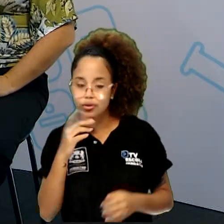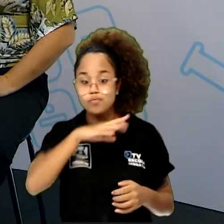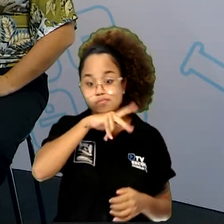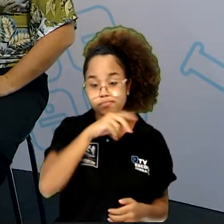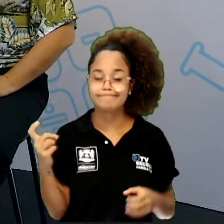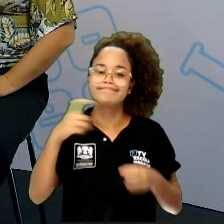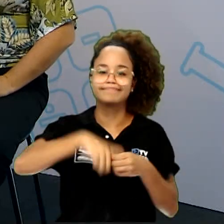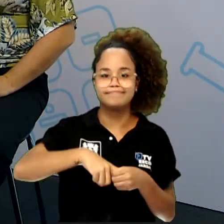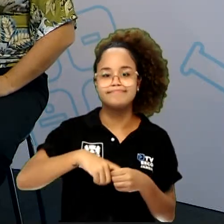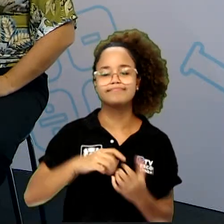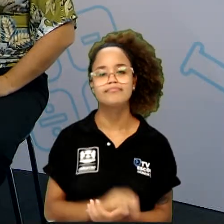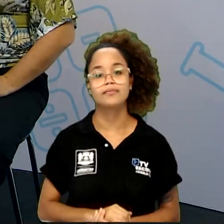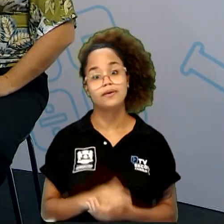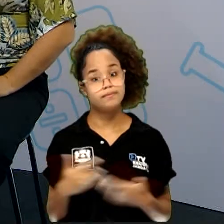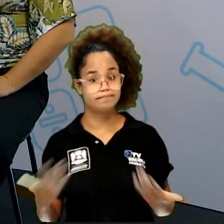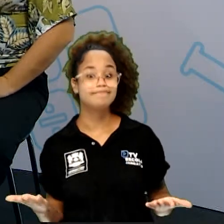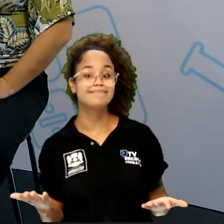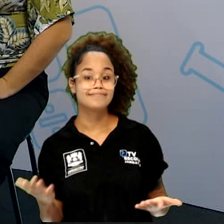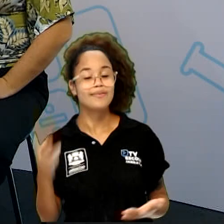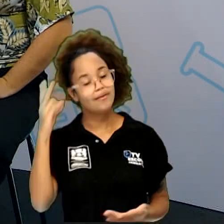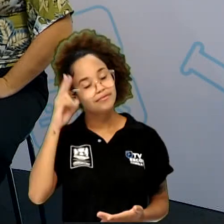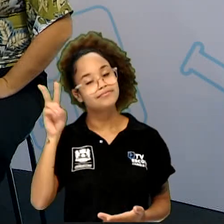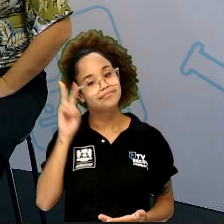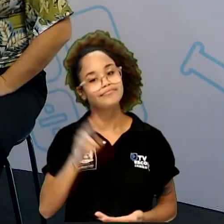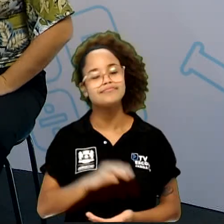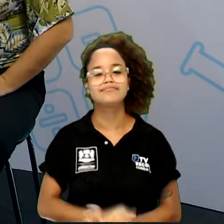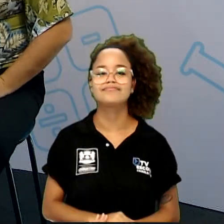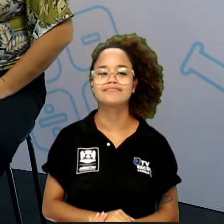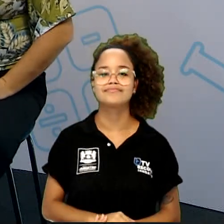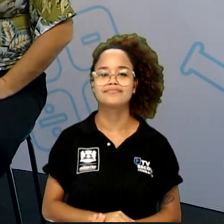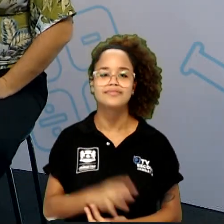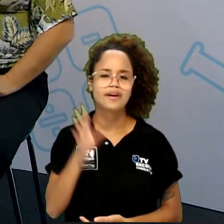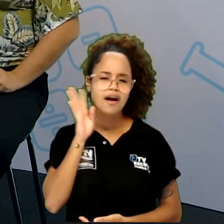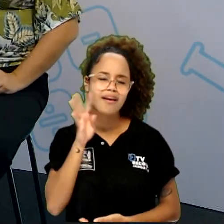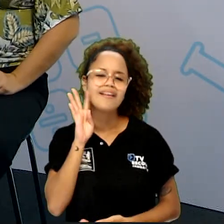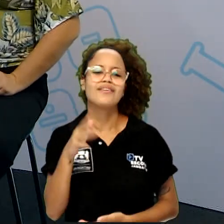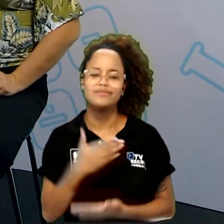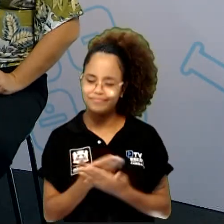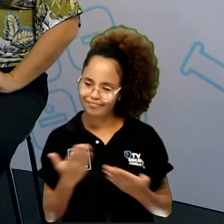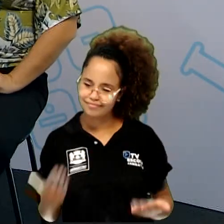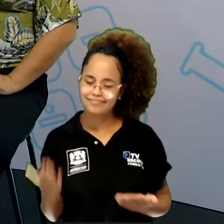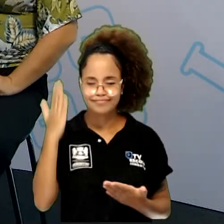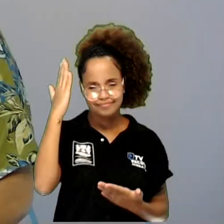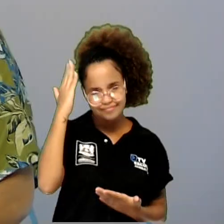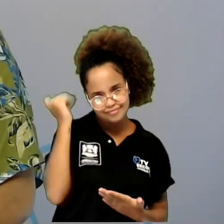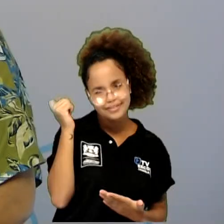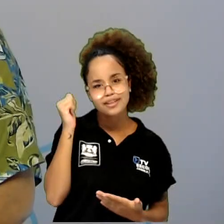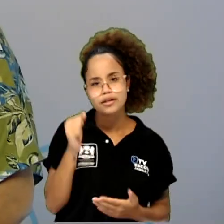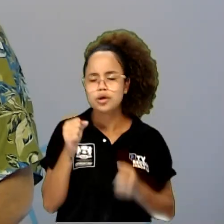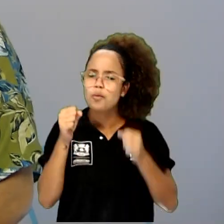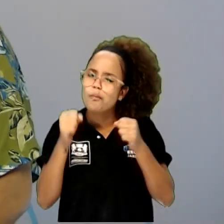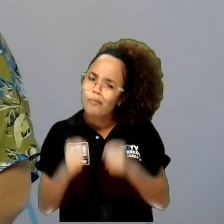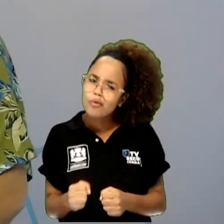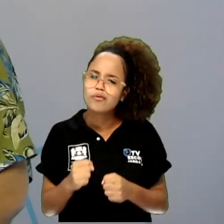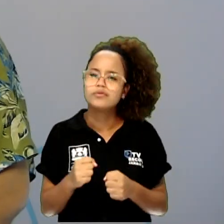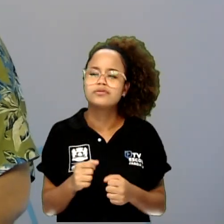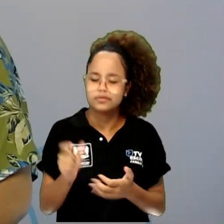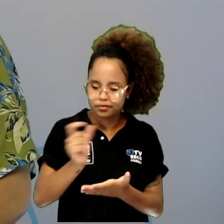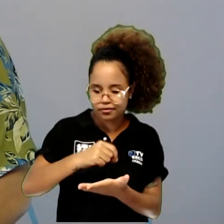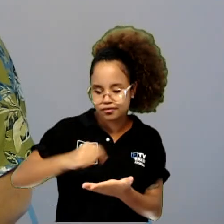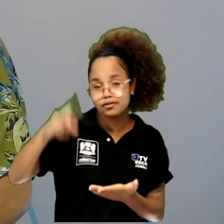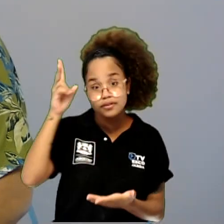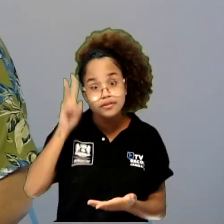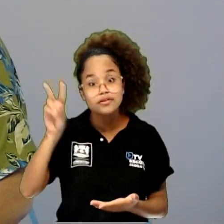voltado. E foi assim a história. É muito legal a gente saber, né, que a gente tem esse poder de escrever as histórias